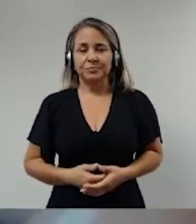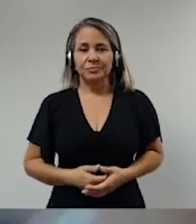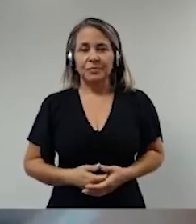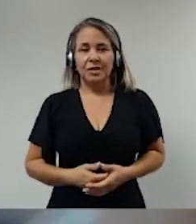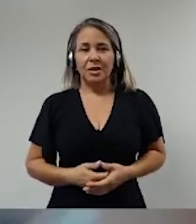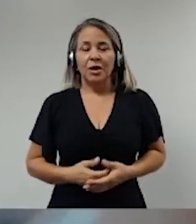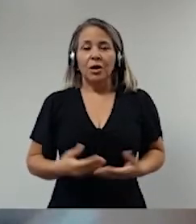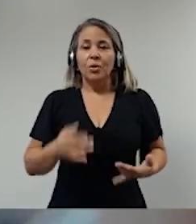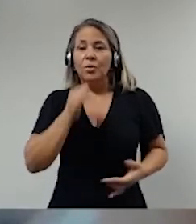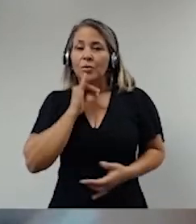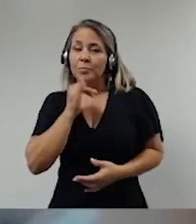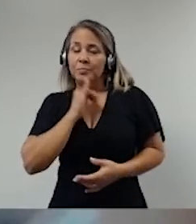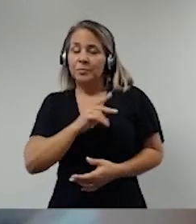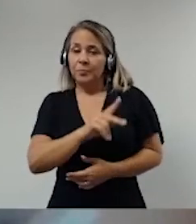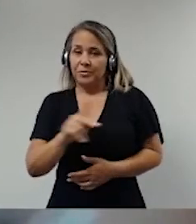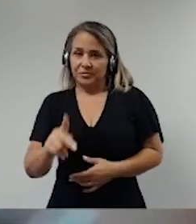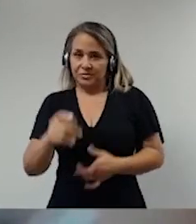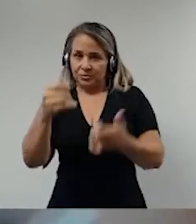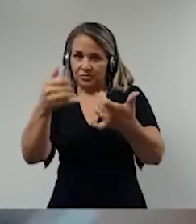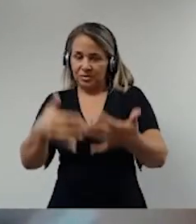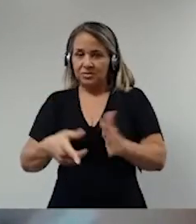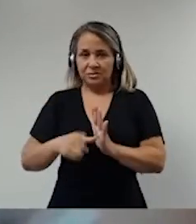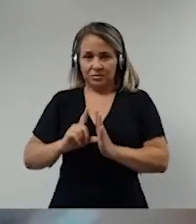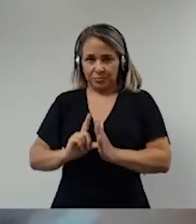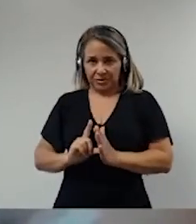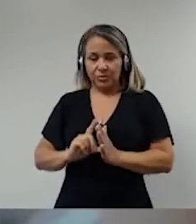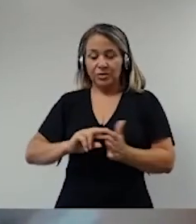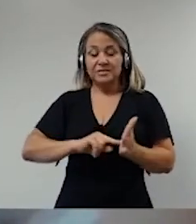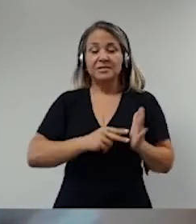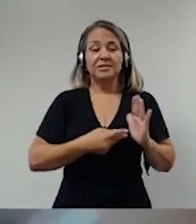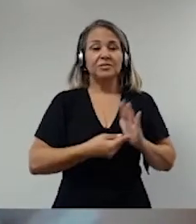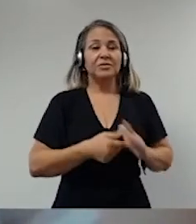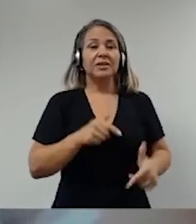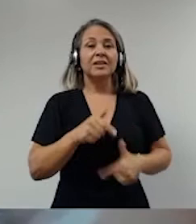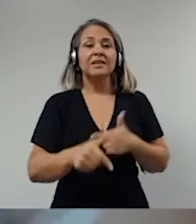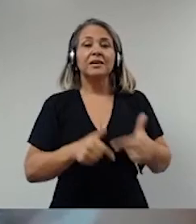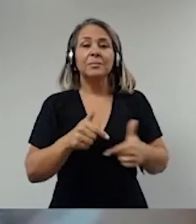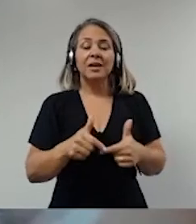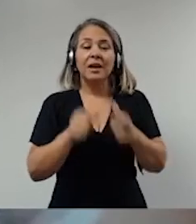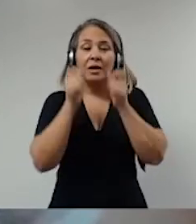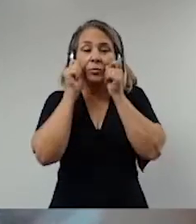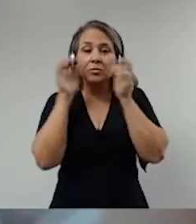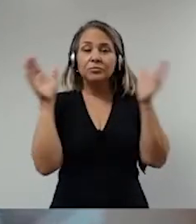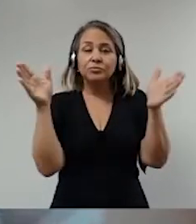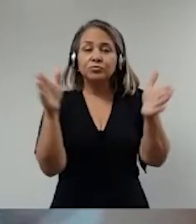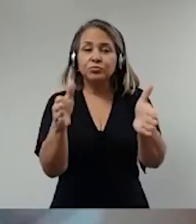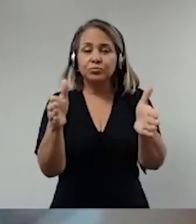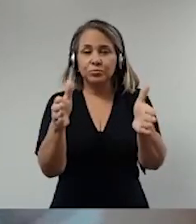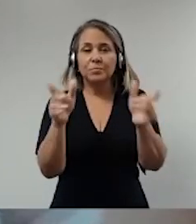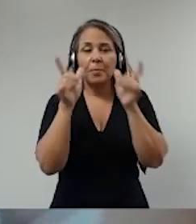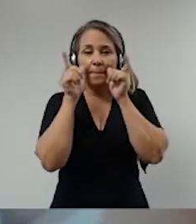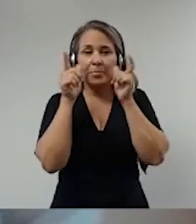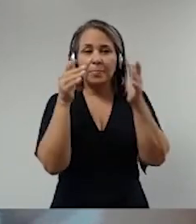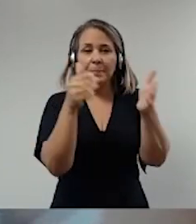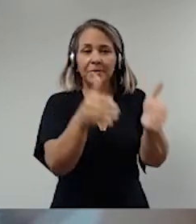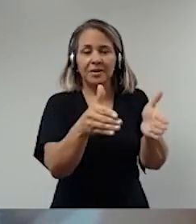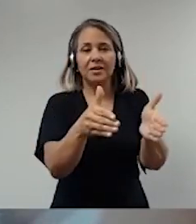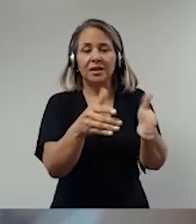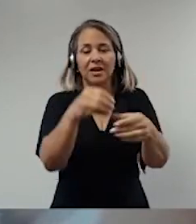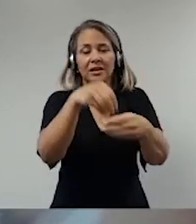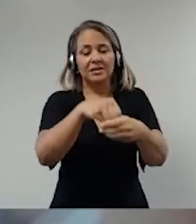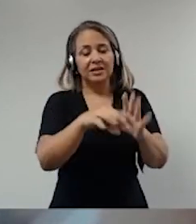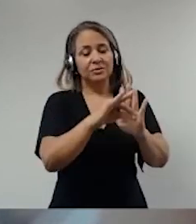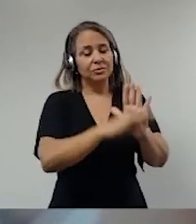como o professor Silva acaba de dizer, significa atuar de acordo com as expectativas estabelecidas dentro do